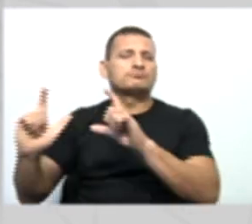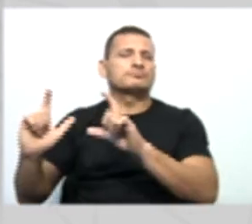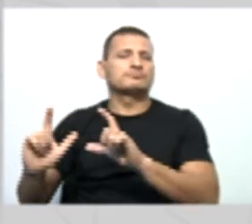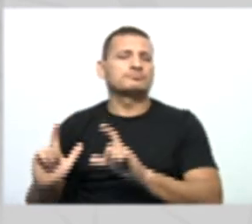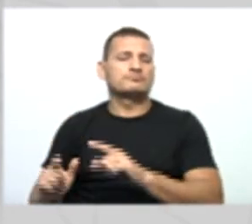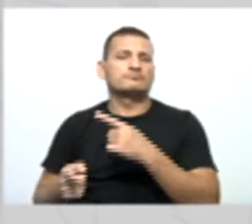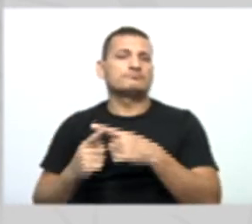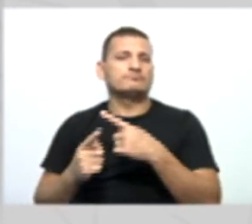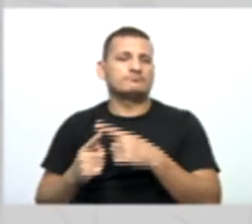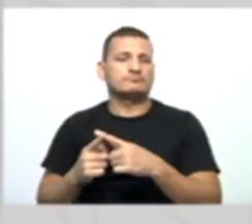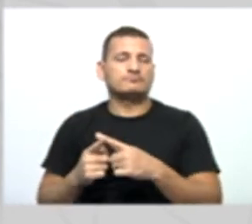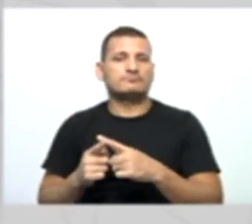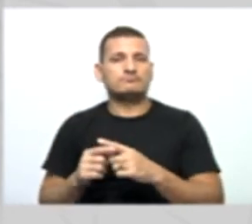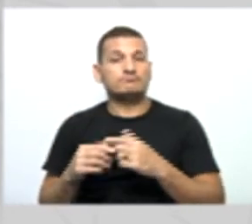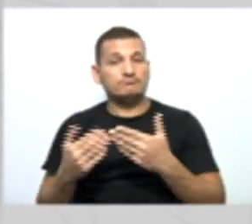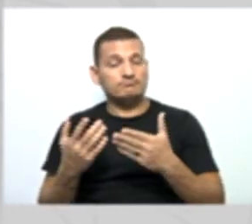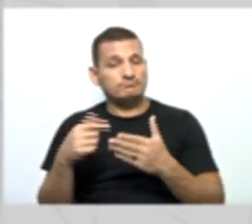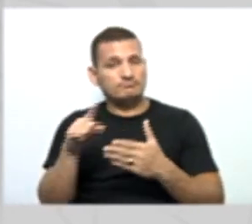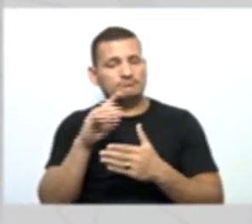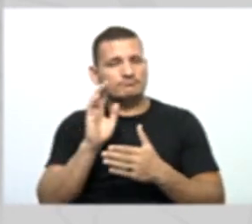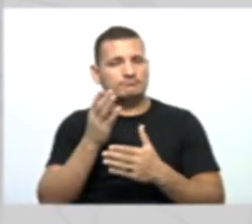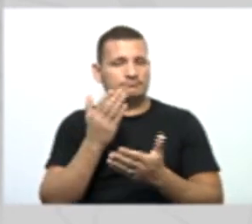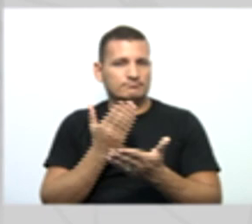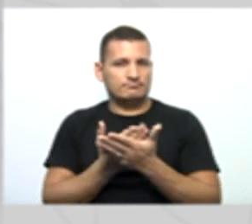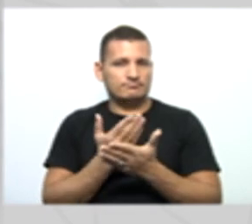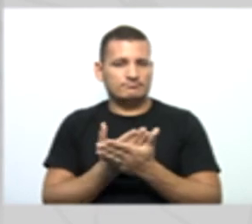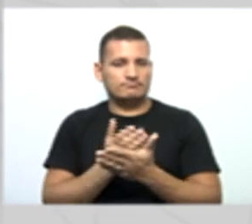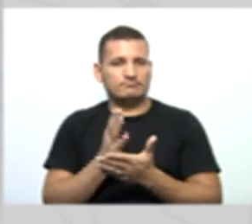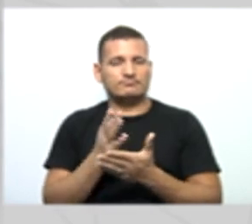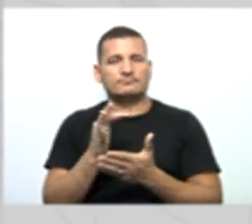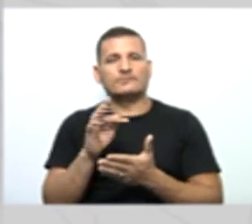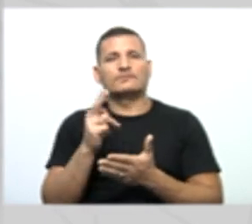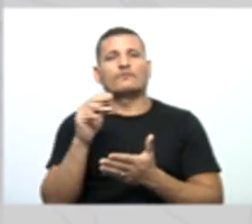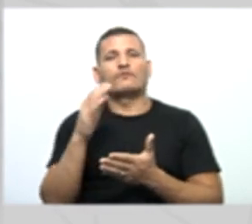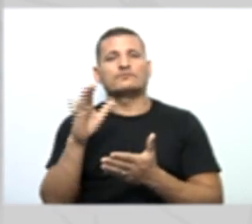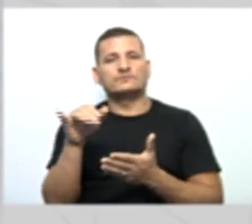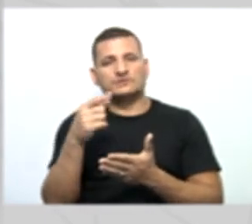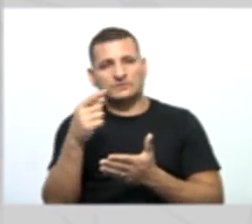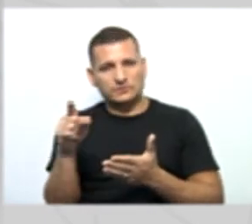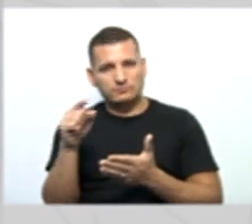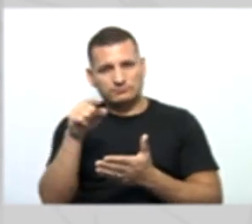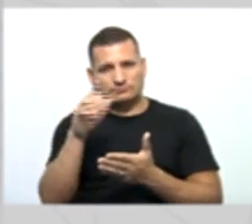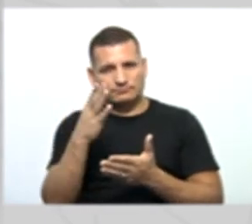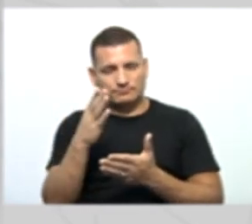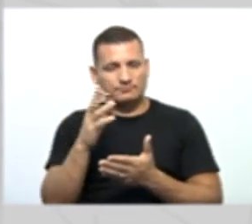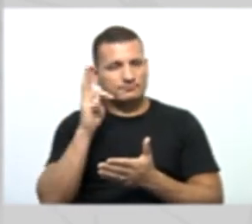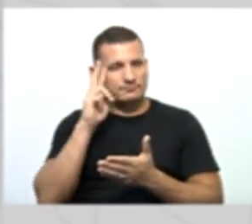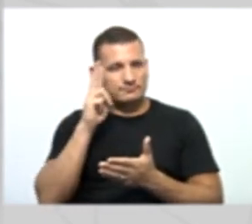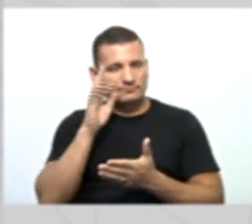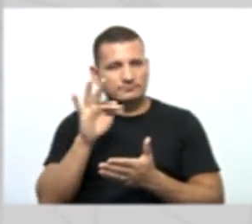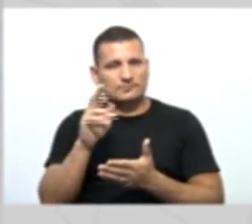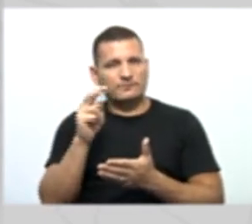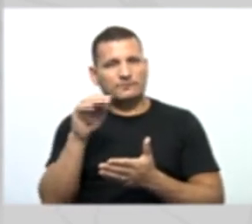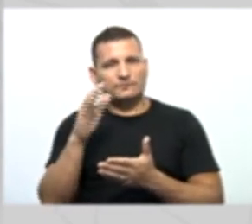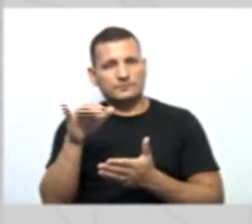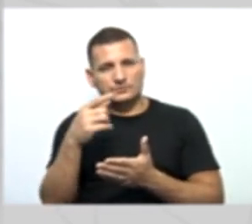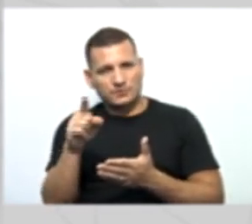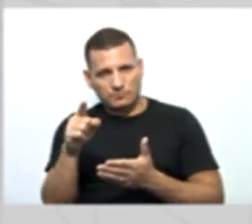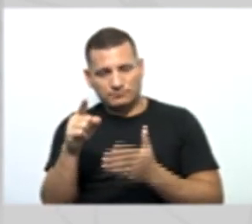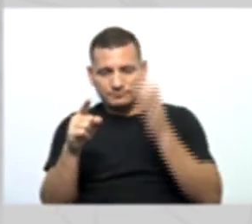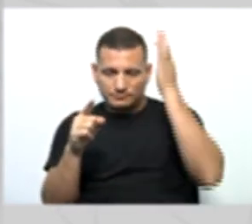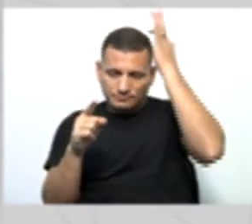aqui. Vocês já estudaram, com certeza, funções. Lembra lá que esses nomes aqui lembram muito